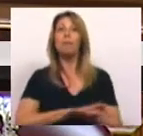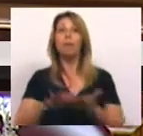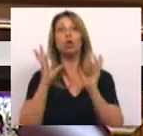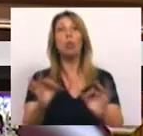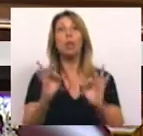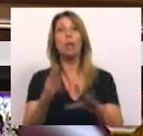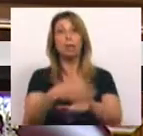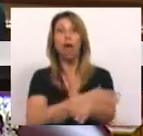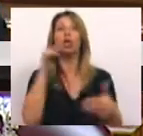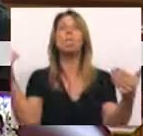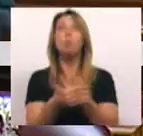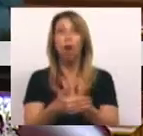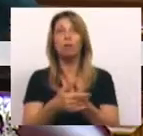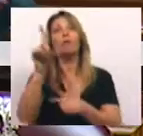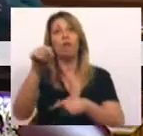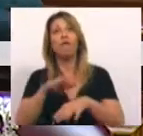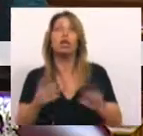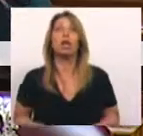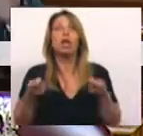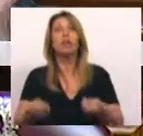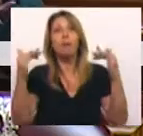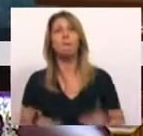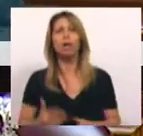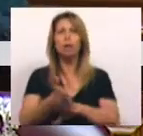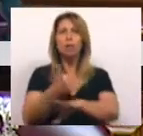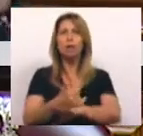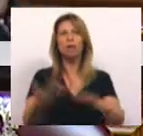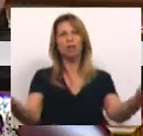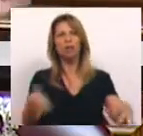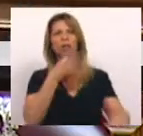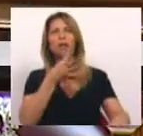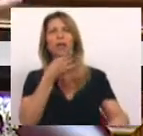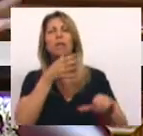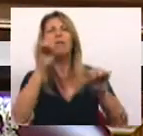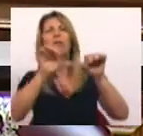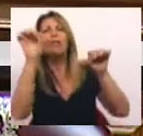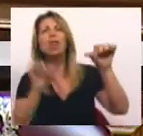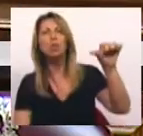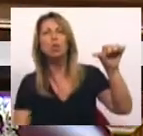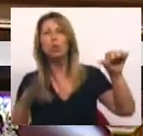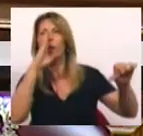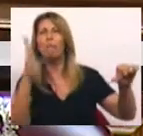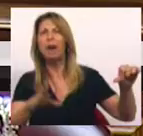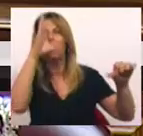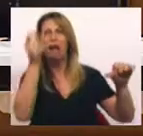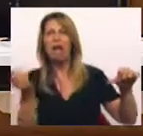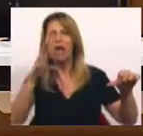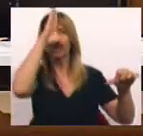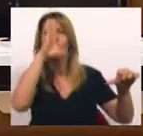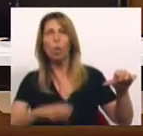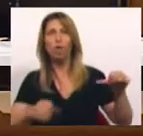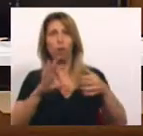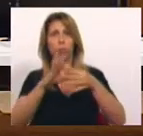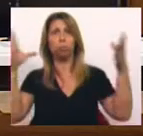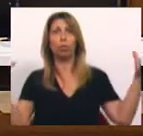no setor. Portanto, o discurso não bateu com a vossa ação concreta em termos governativos. Eu acho que isso também é preciso lembrar. É